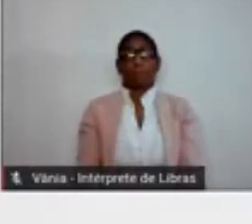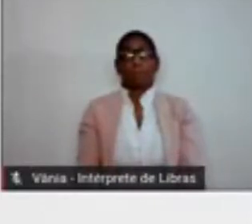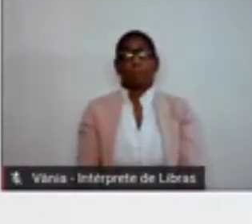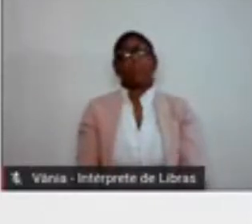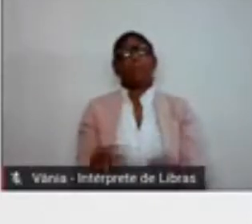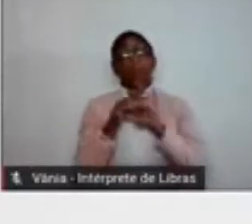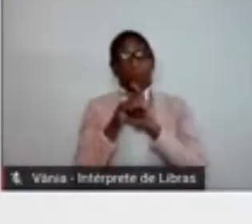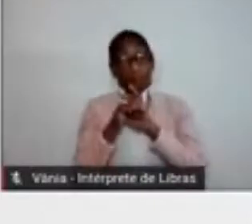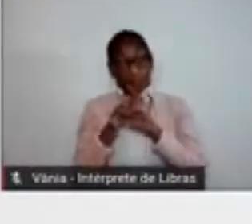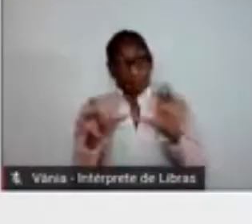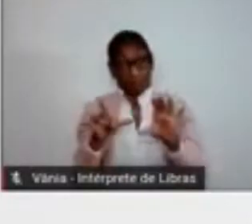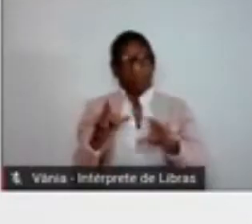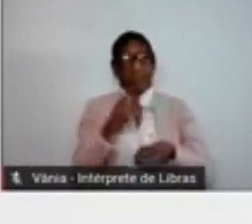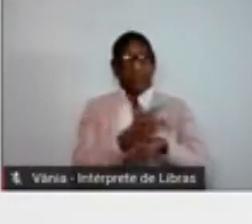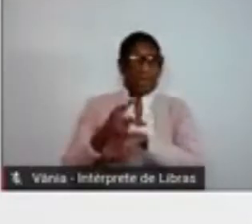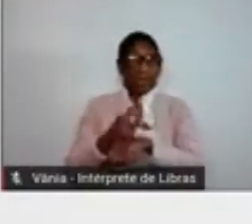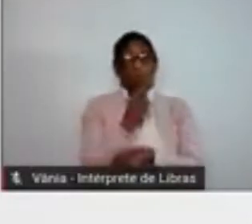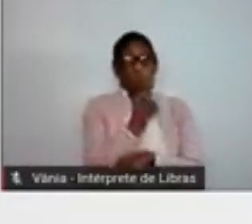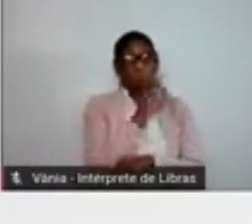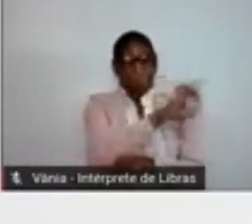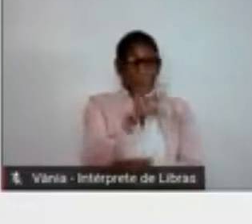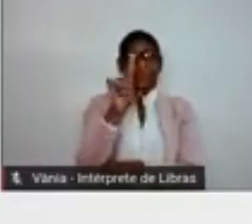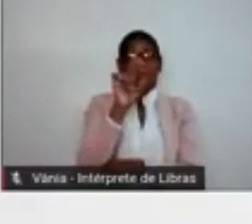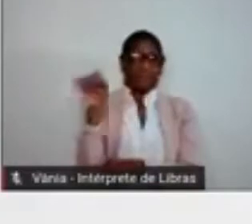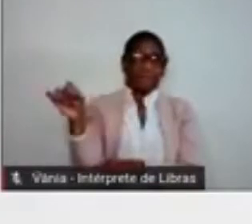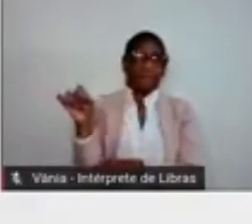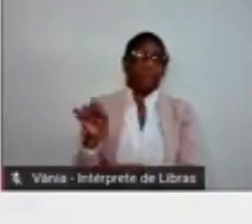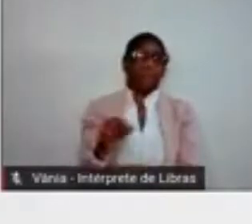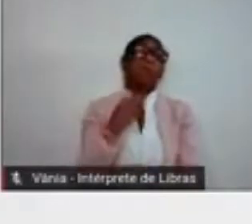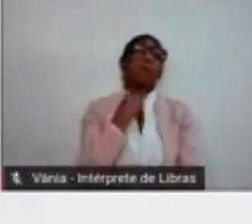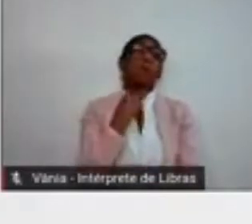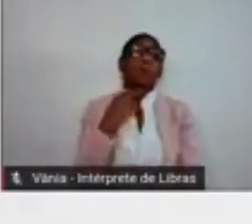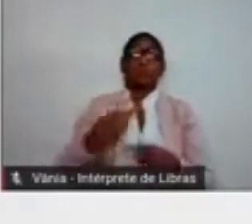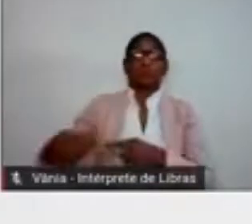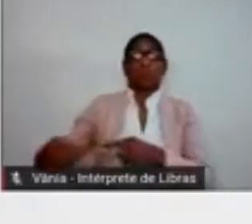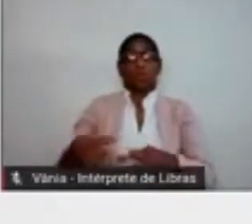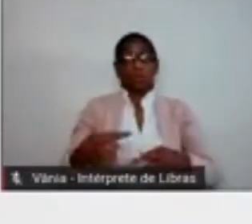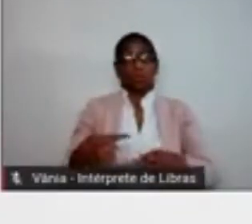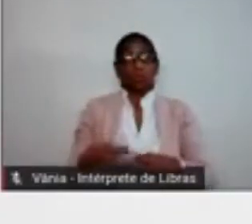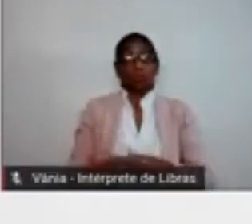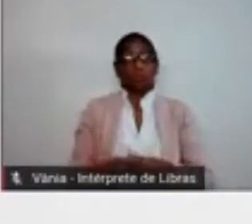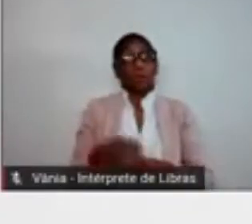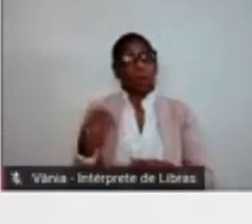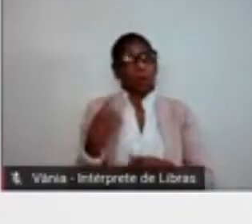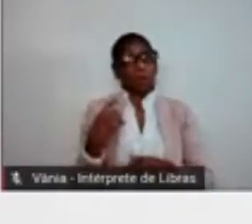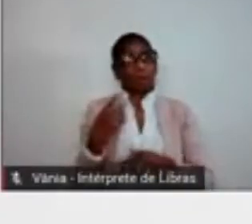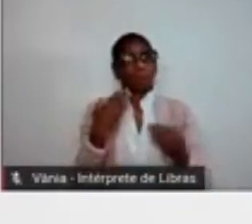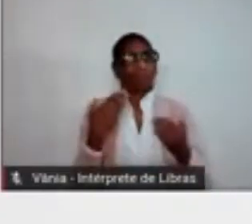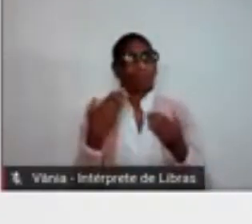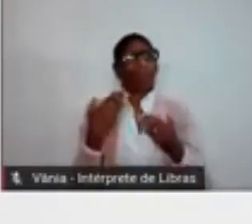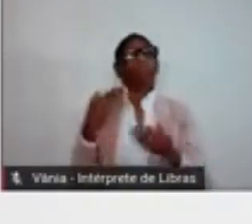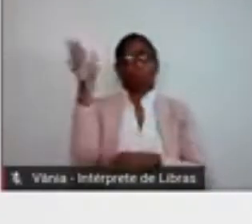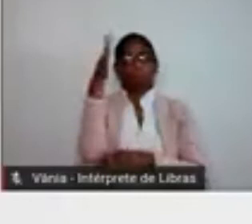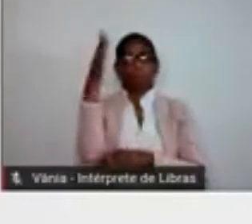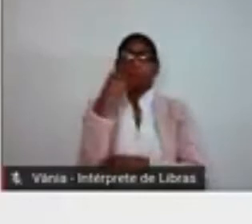leitos, que está abaixo de um leito livre para cada leito ocupado na região, fazem com que a gente mantenha a bandeira vermelha. Lembrando que a